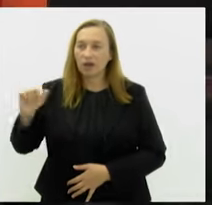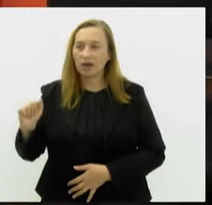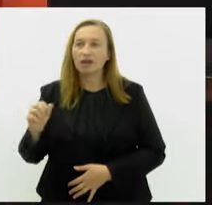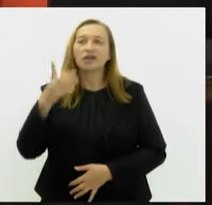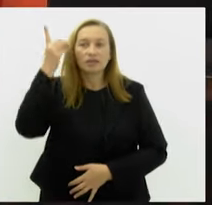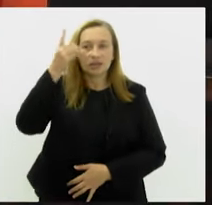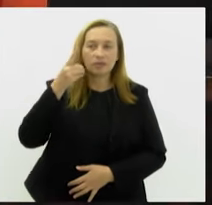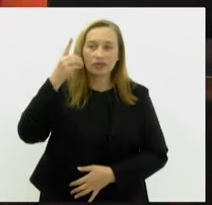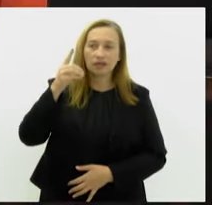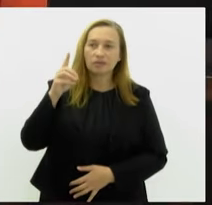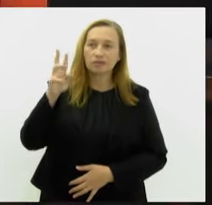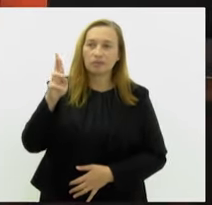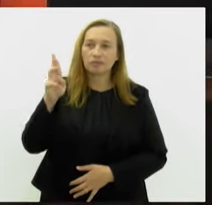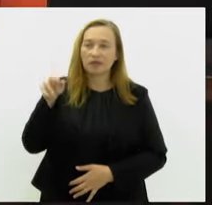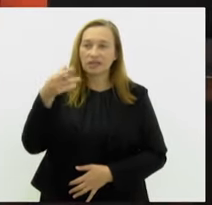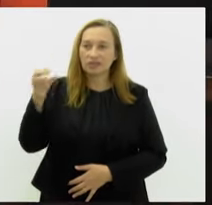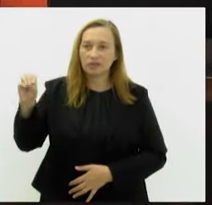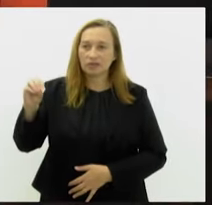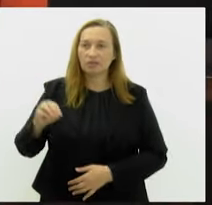Deputado Brazão.